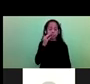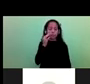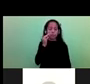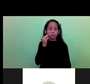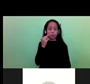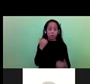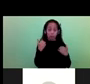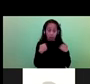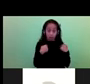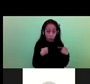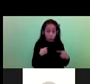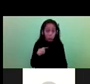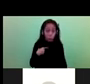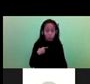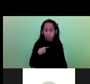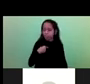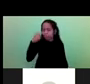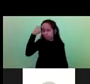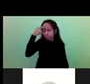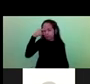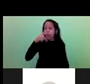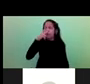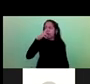E, para mim, é emblemático.